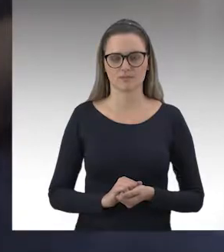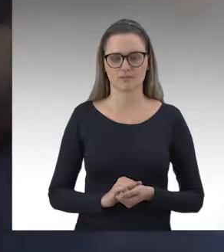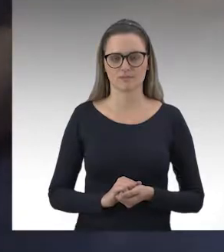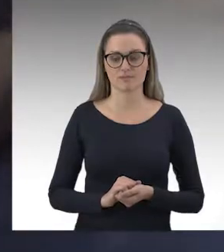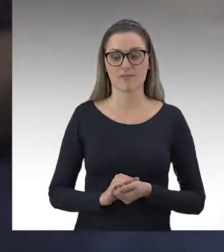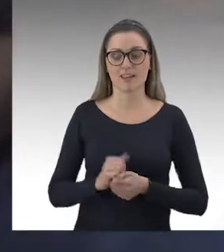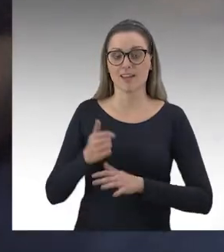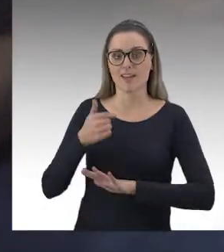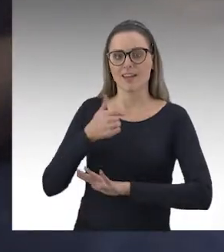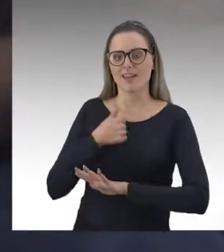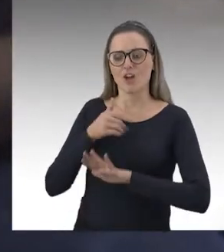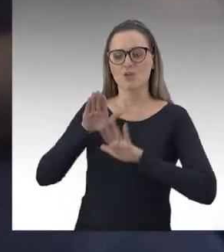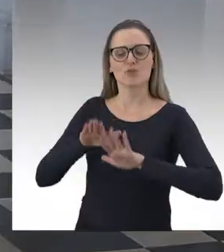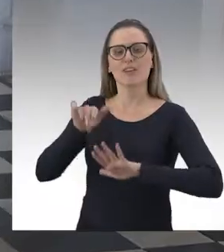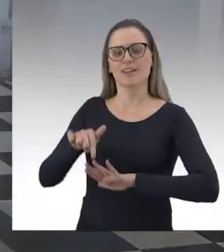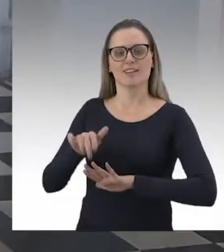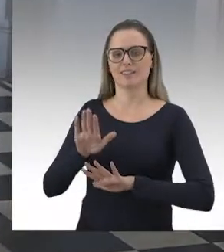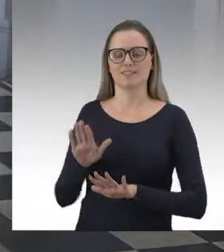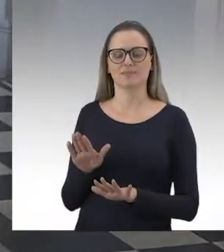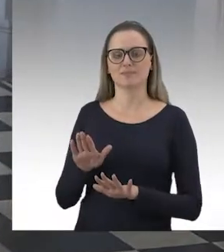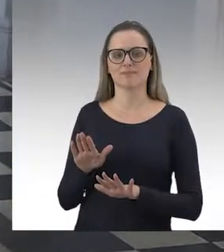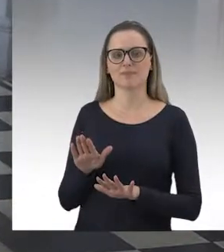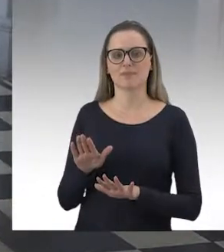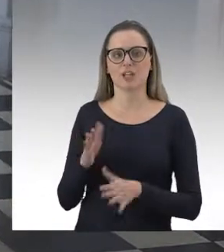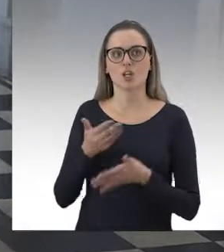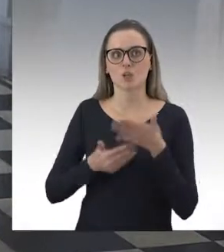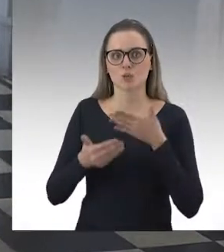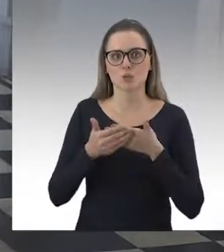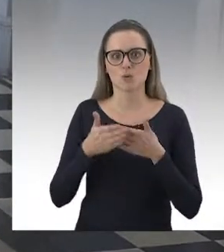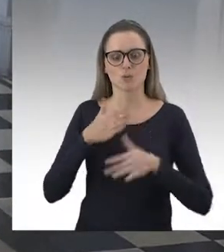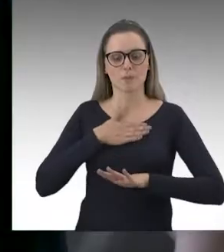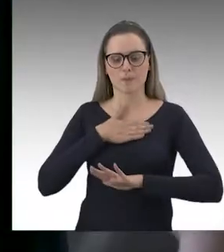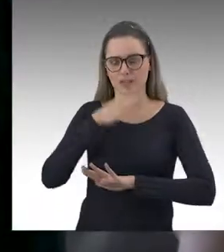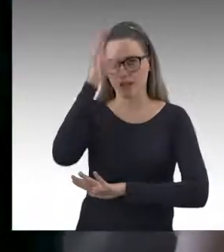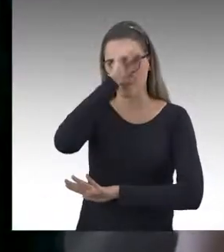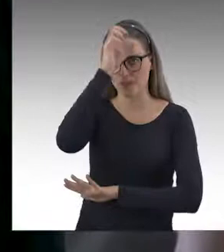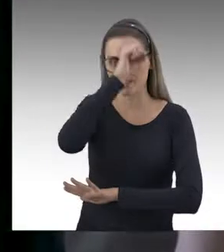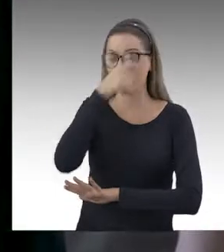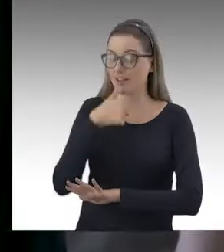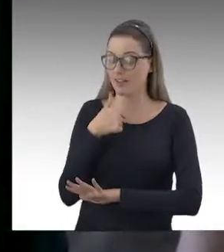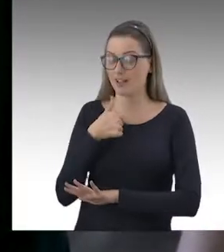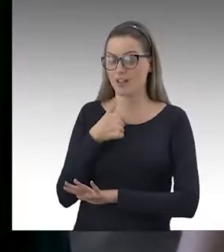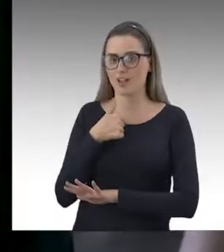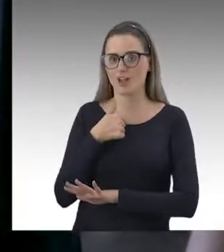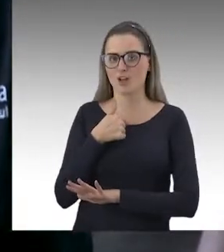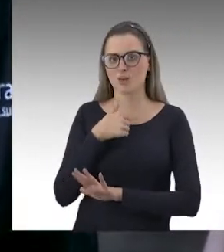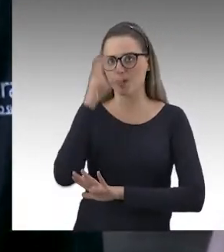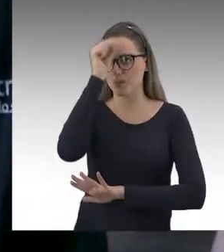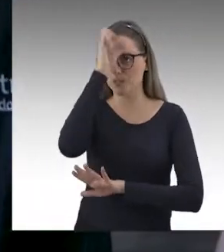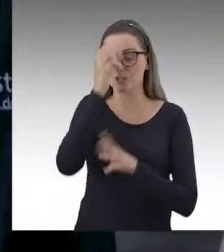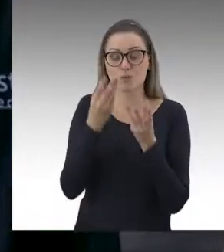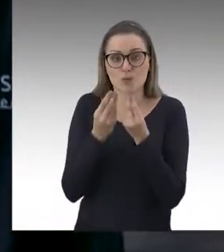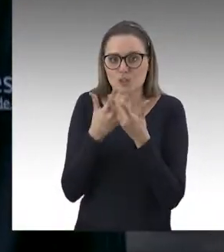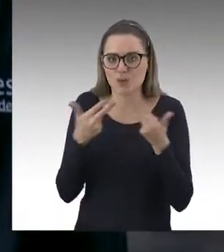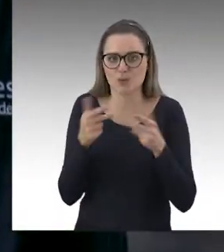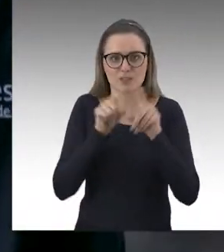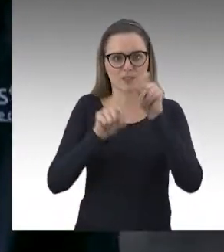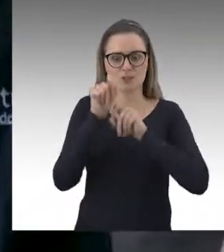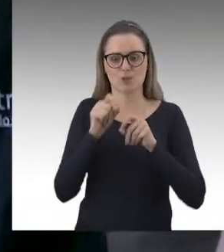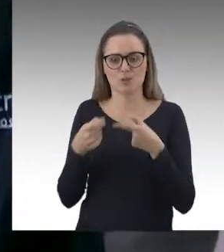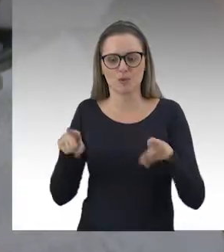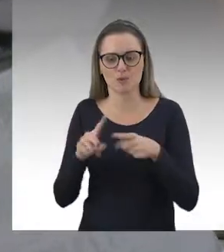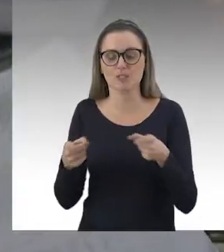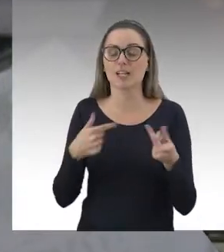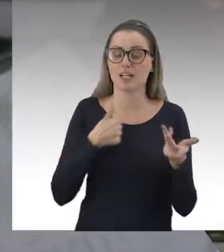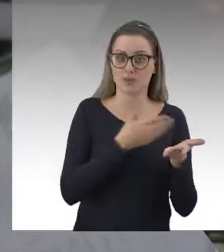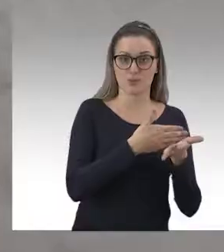E aqui eu me fixei, sabe? Tanto pela questão de aprendizagem. Aqui eu aprendi tudo que eu sei de música e estou na